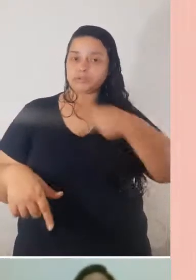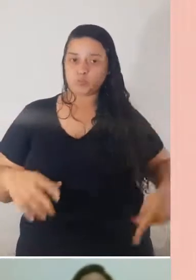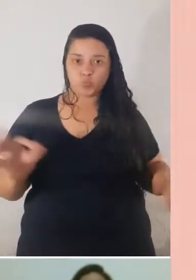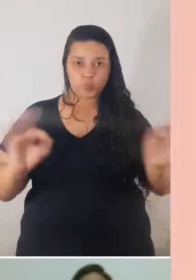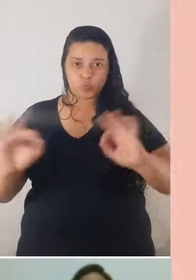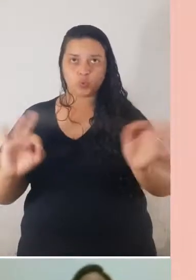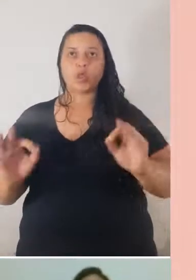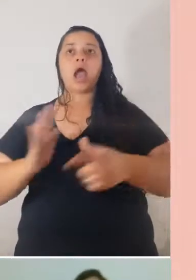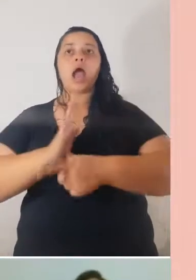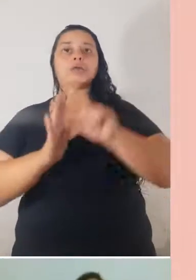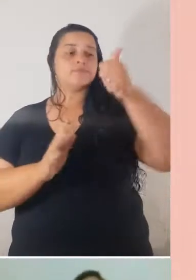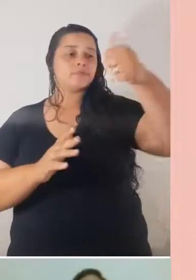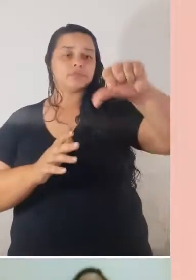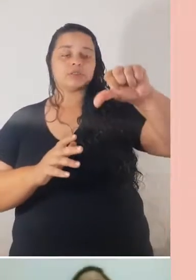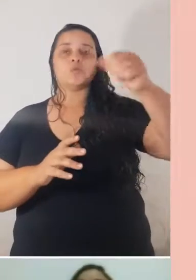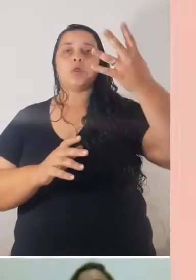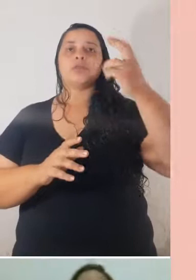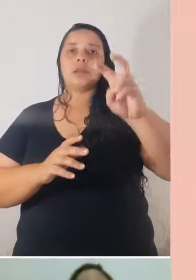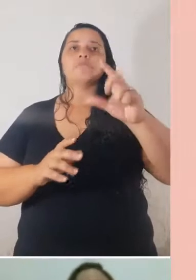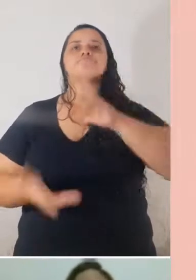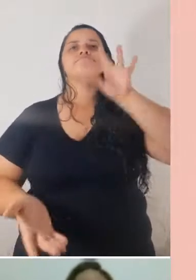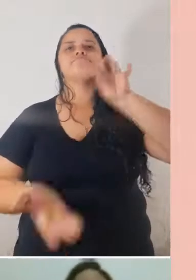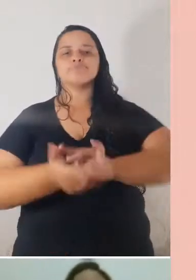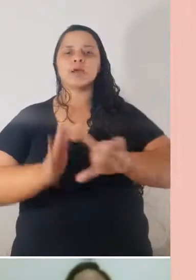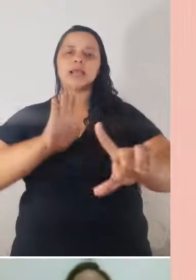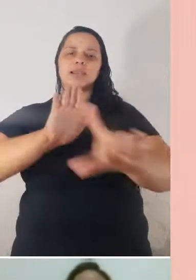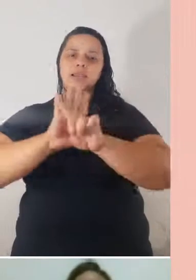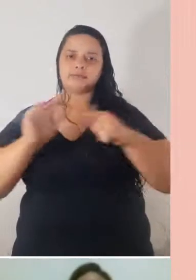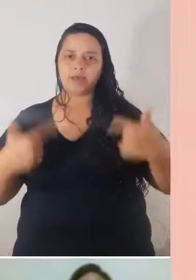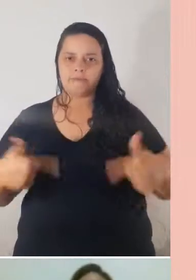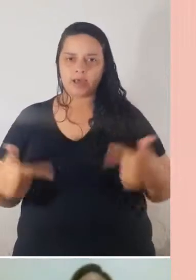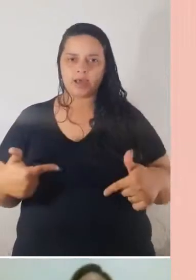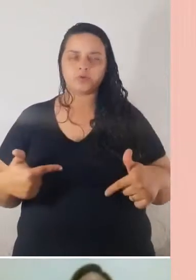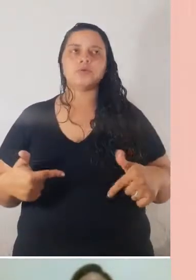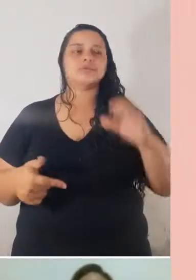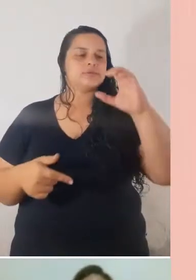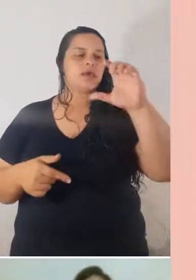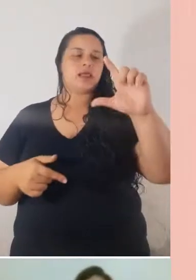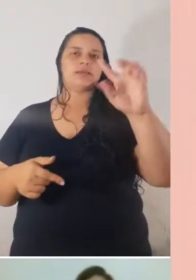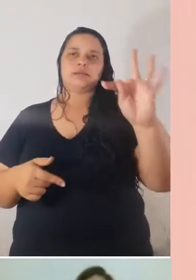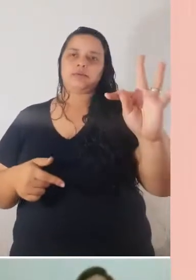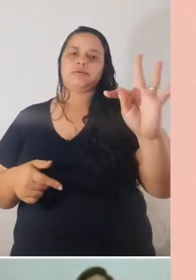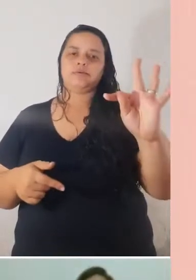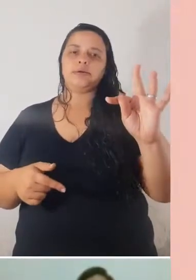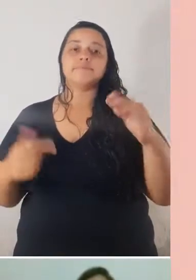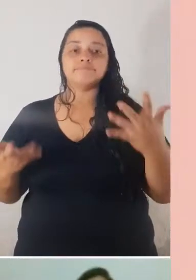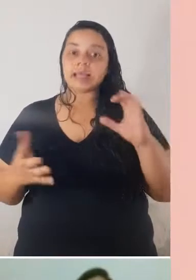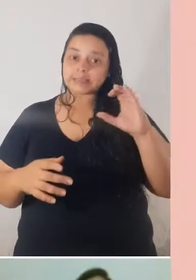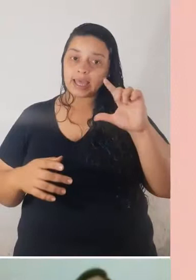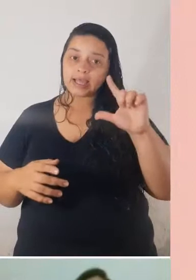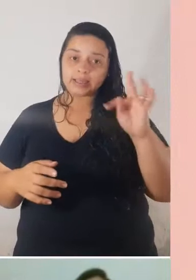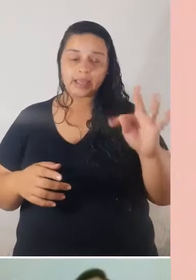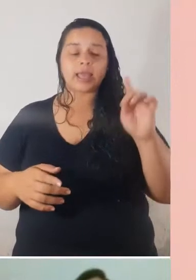1943, durante o Estado Novo, que a gente tem a consolidação das leis do trabalho, a CLT. E através da CLT,